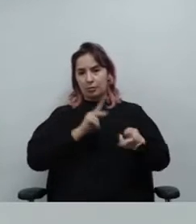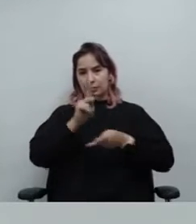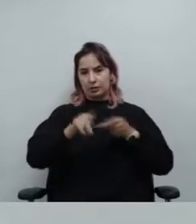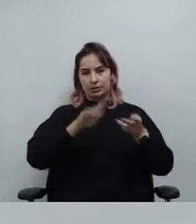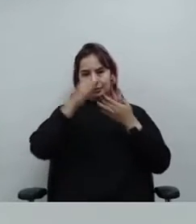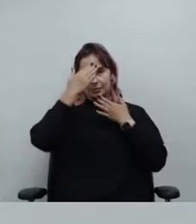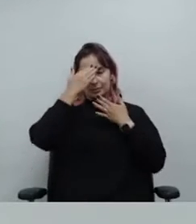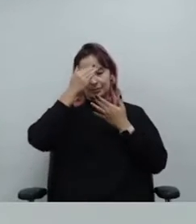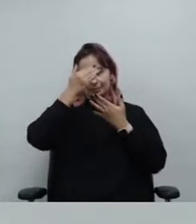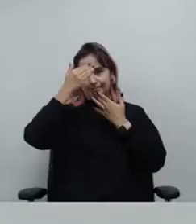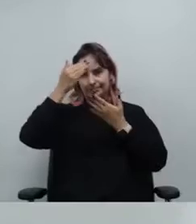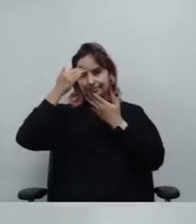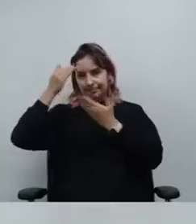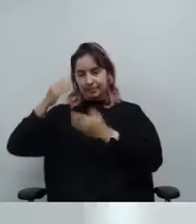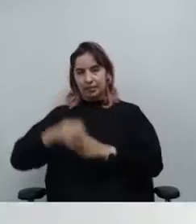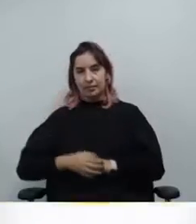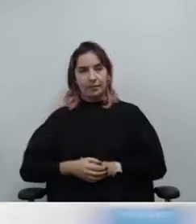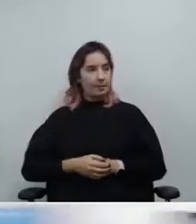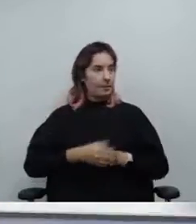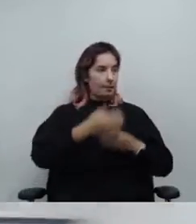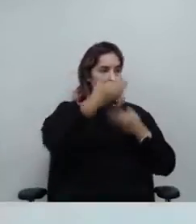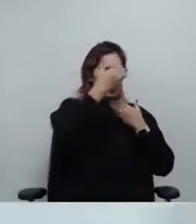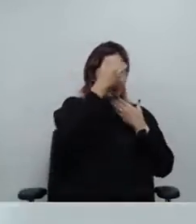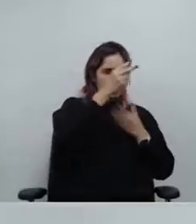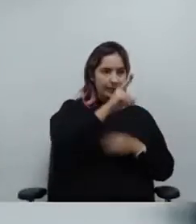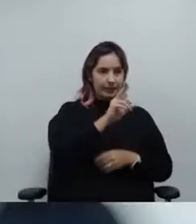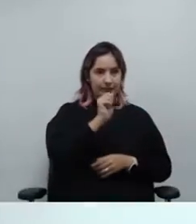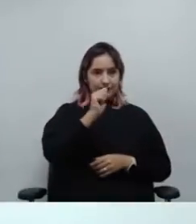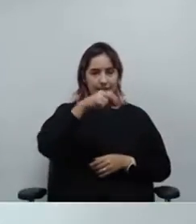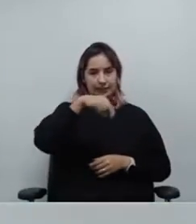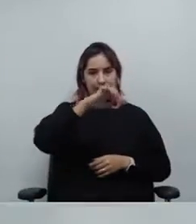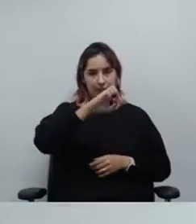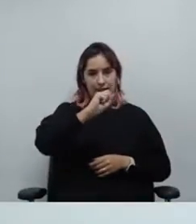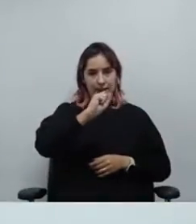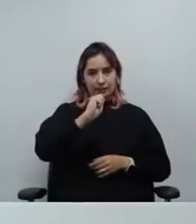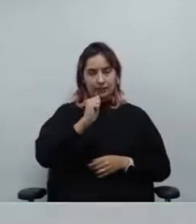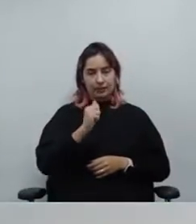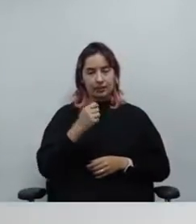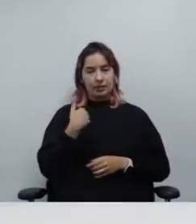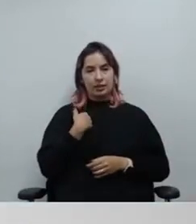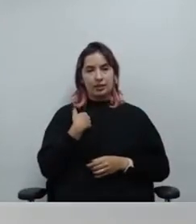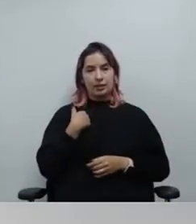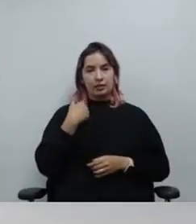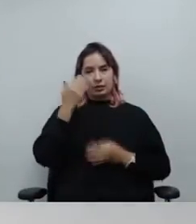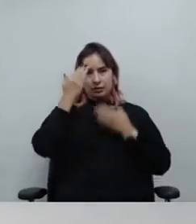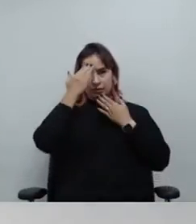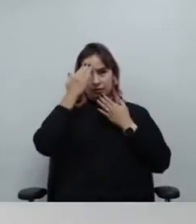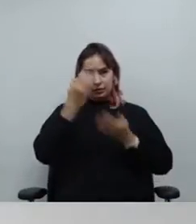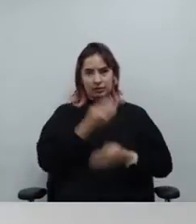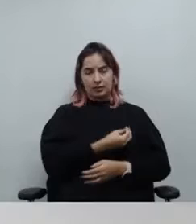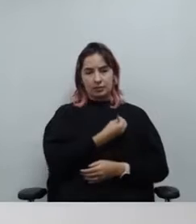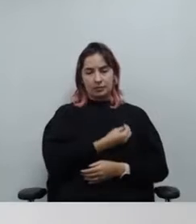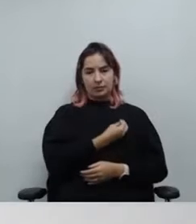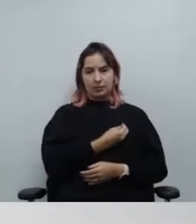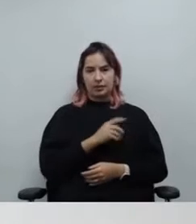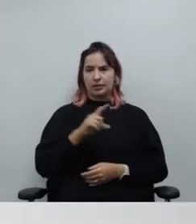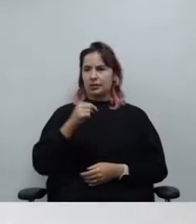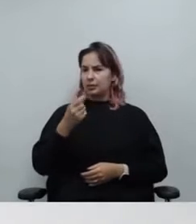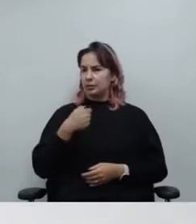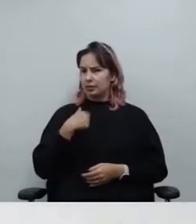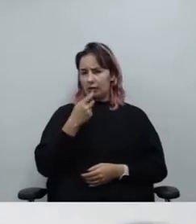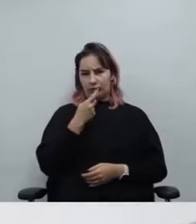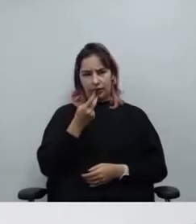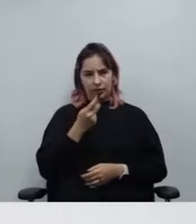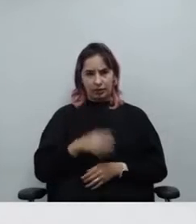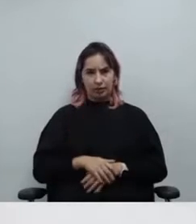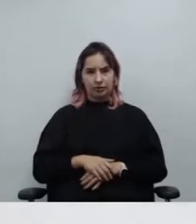Muito obrigada. Obrigado, Vanessa. Agradeço novamente sua presença. Eu vou deixar para fazer considerações ao final, são muitas manifestações